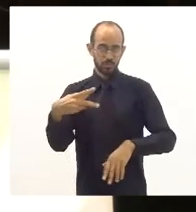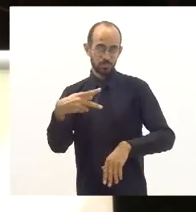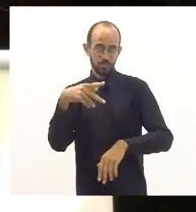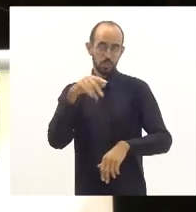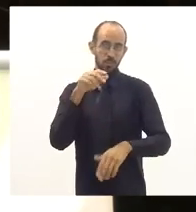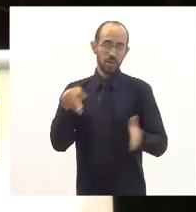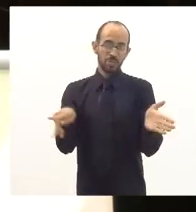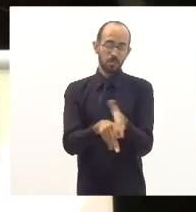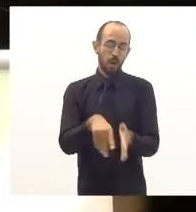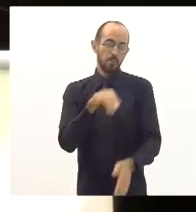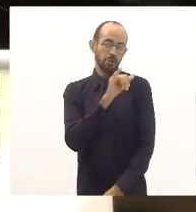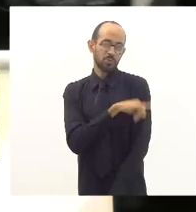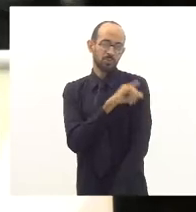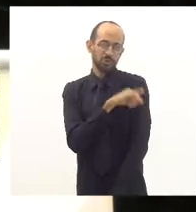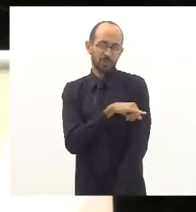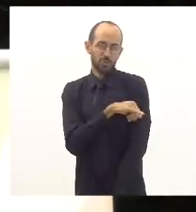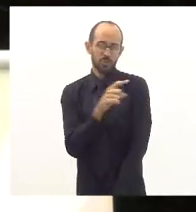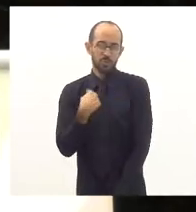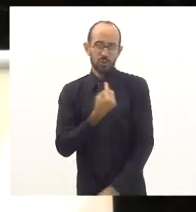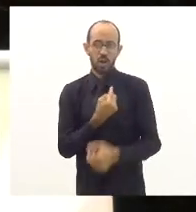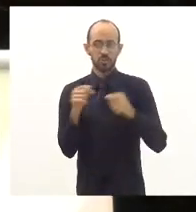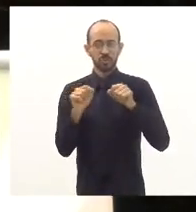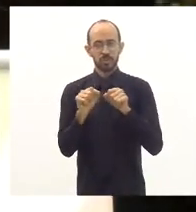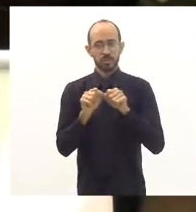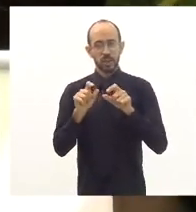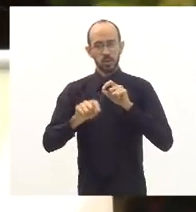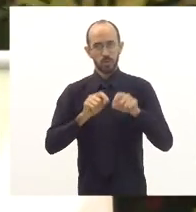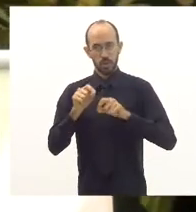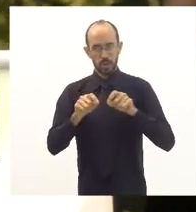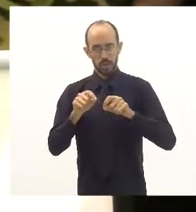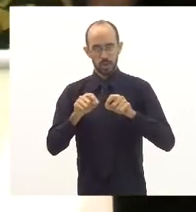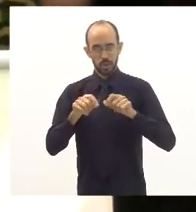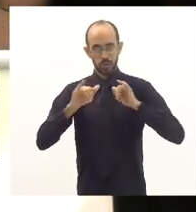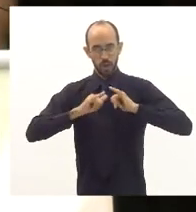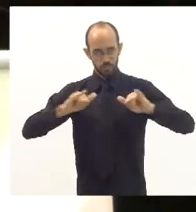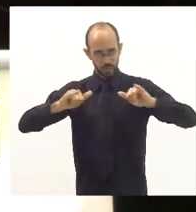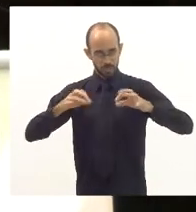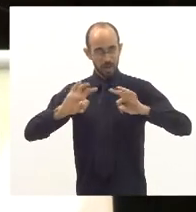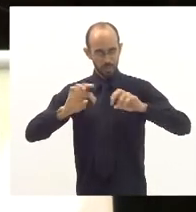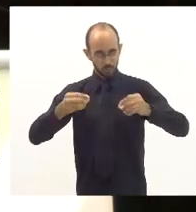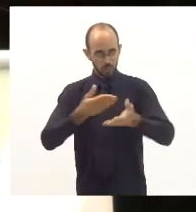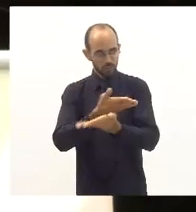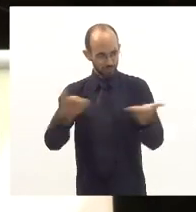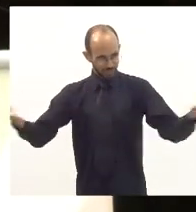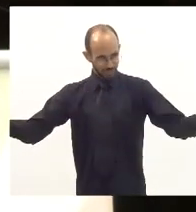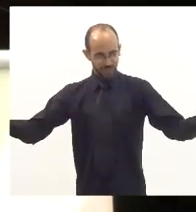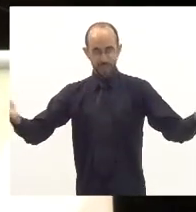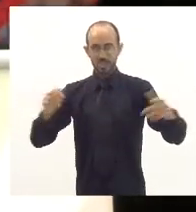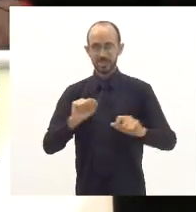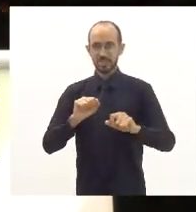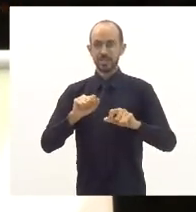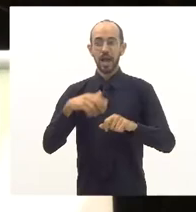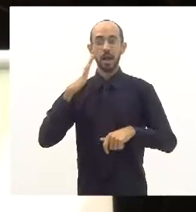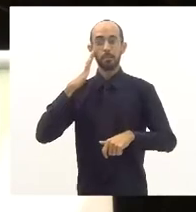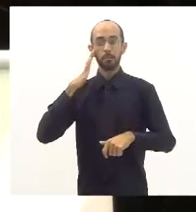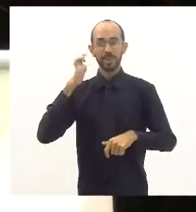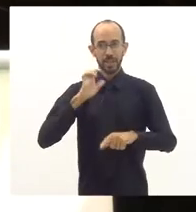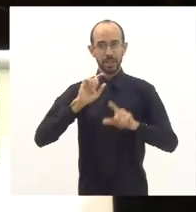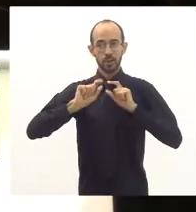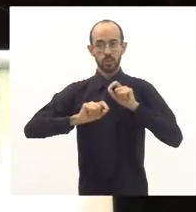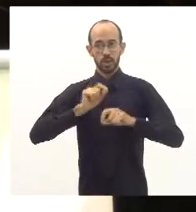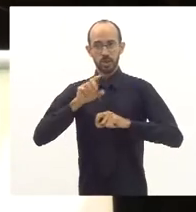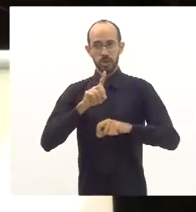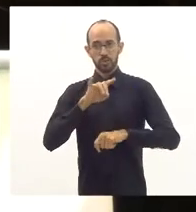Rio. O que, que nós vamos fazer? Vou anunciar aqui de antemão para vocês, estamos prevendo para a data de amanhã, que é o